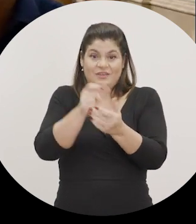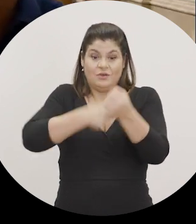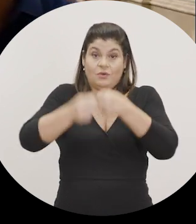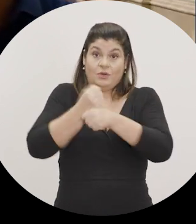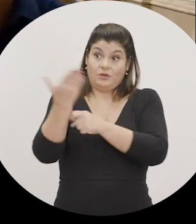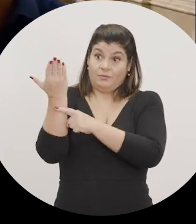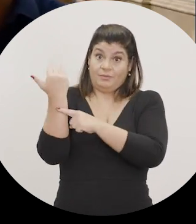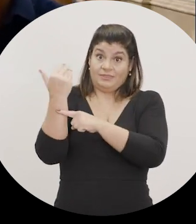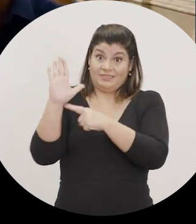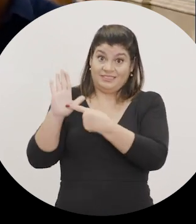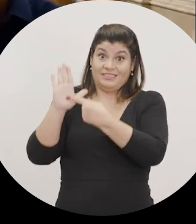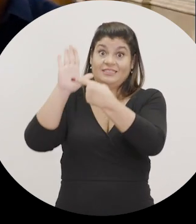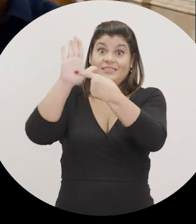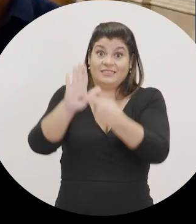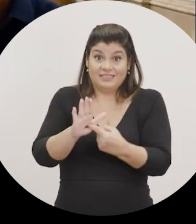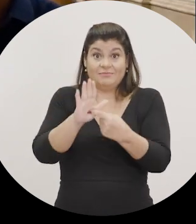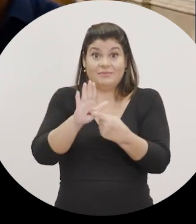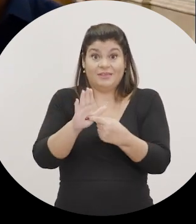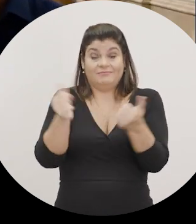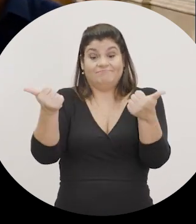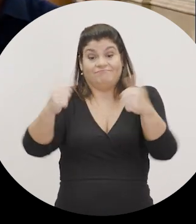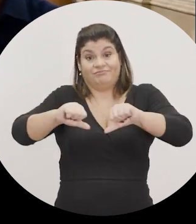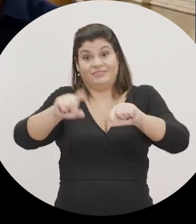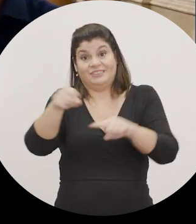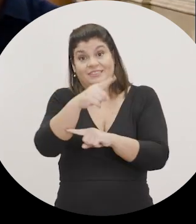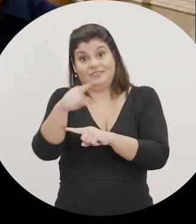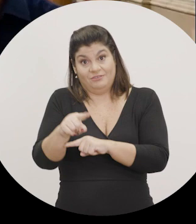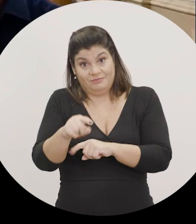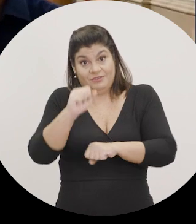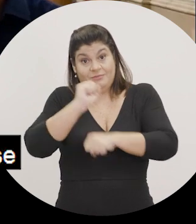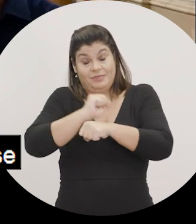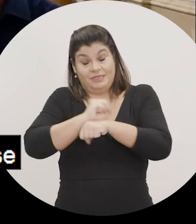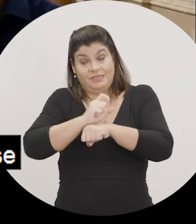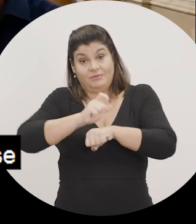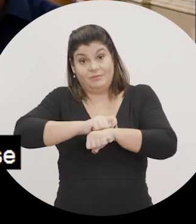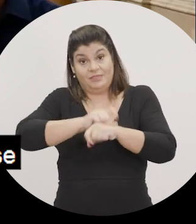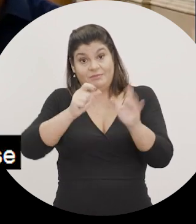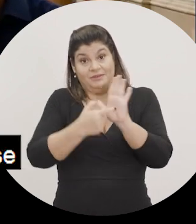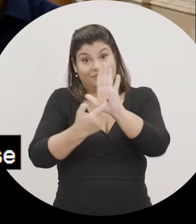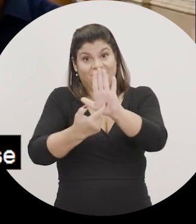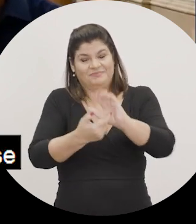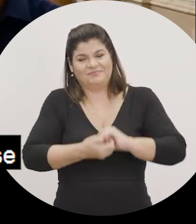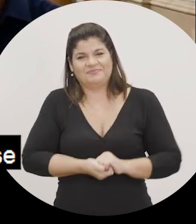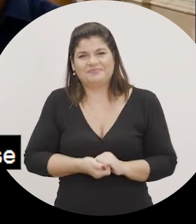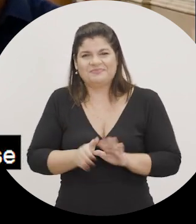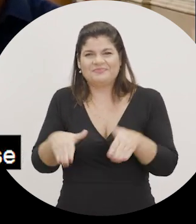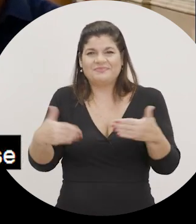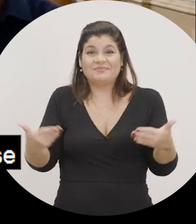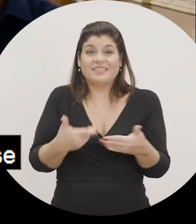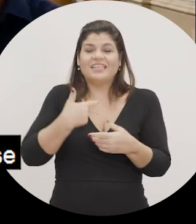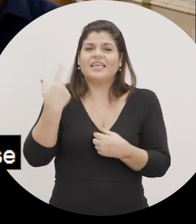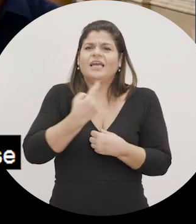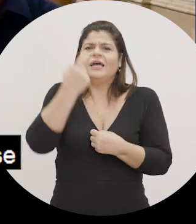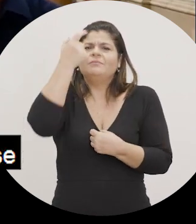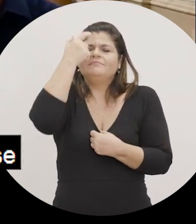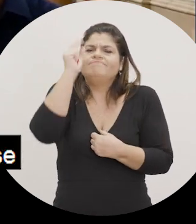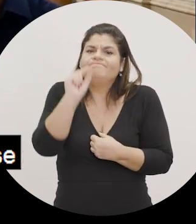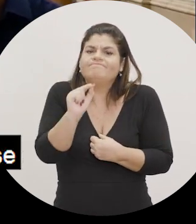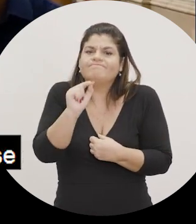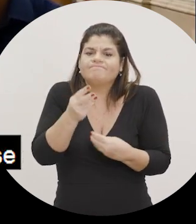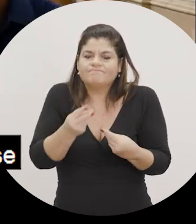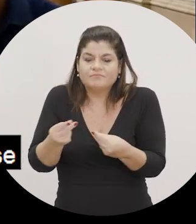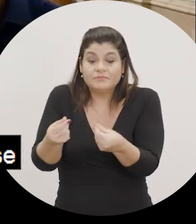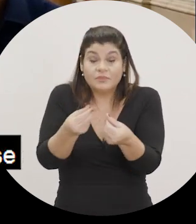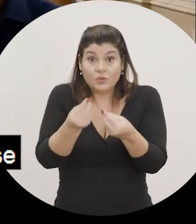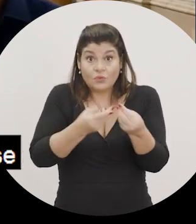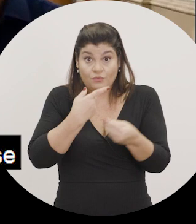que adiar e estamos esperando o momento para apresentá-las. Mas, então, bom, nós estamos aqui justamente pensando, como